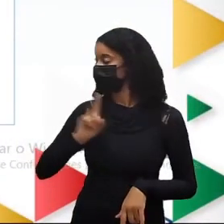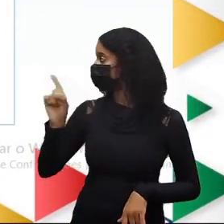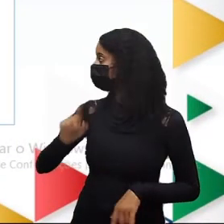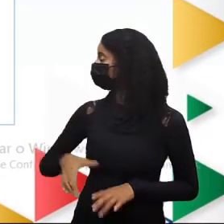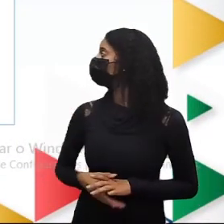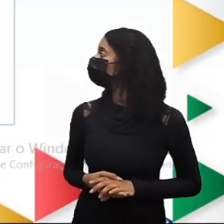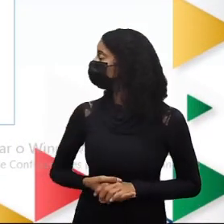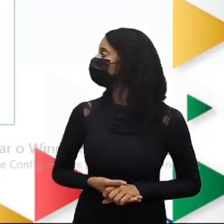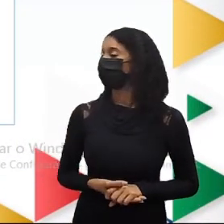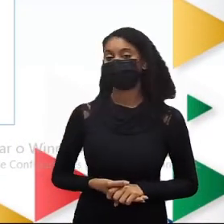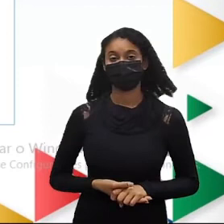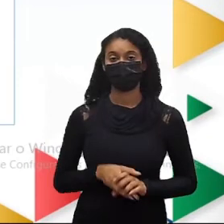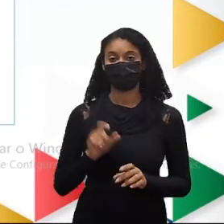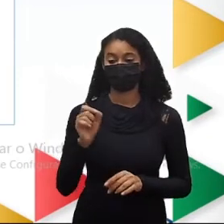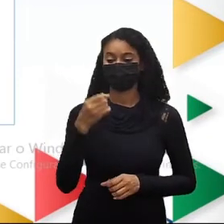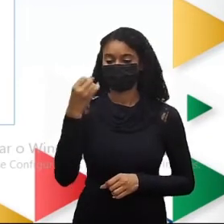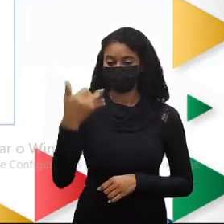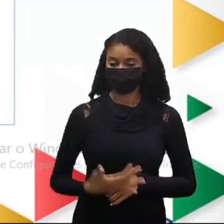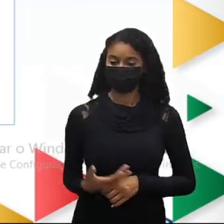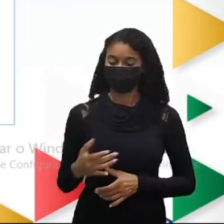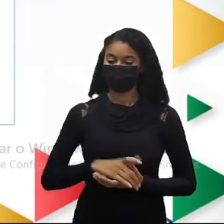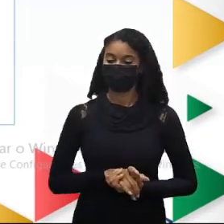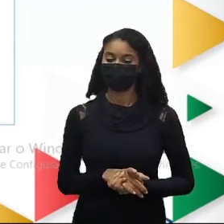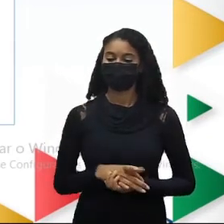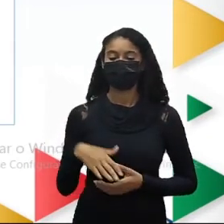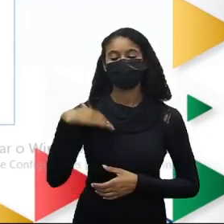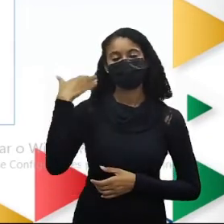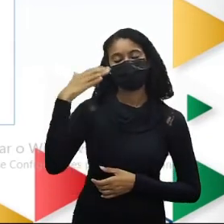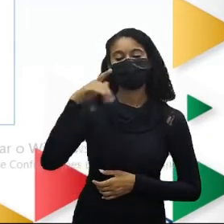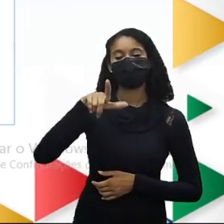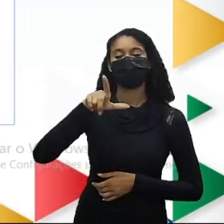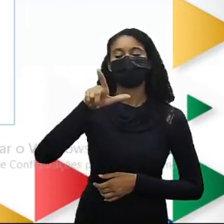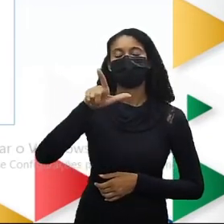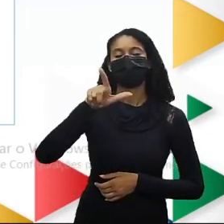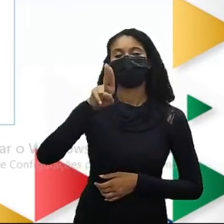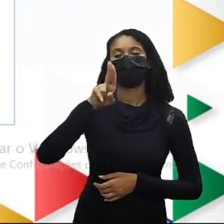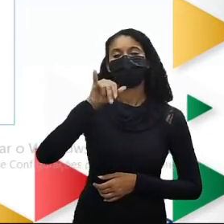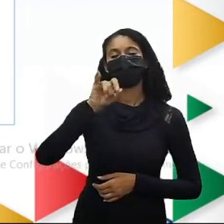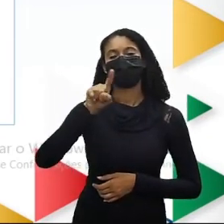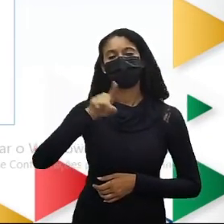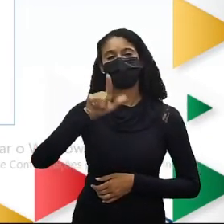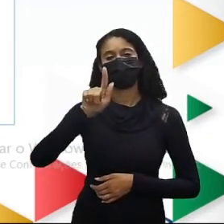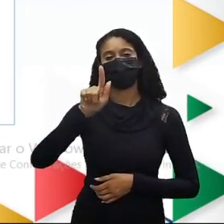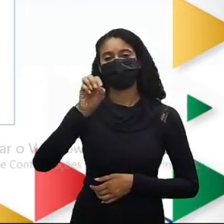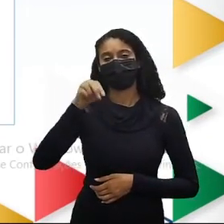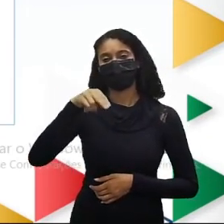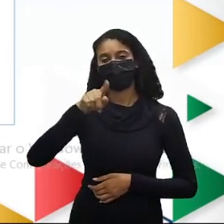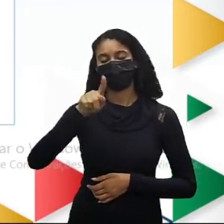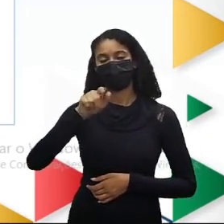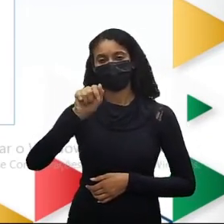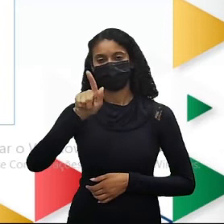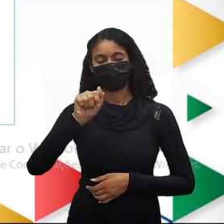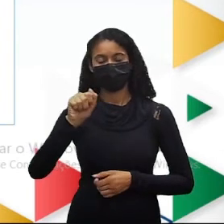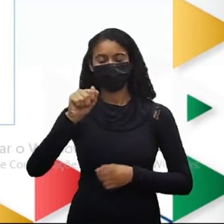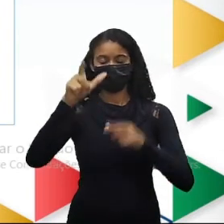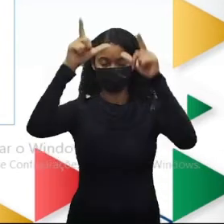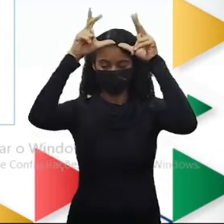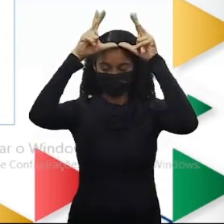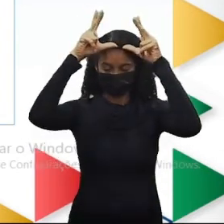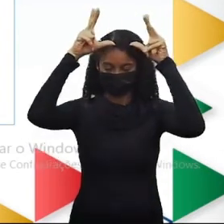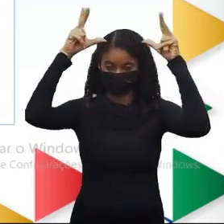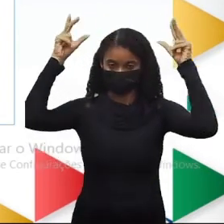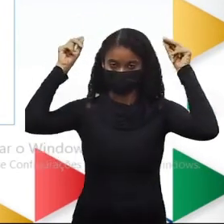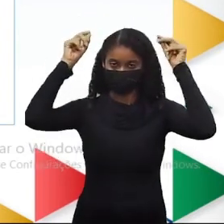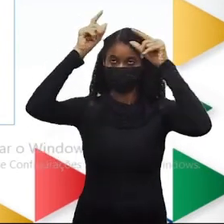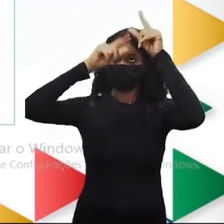temos aqui, olha aí como eu falei a vocês, a música de Luiz Gonzaga. Olha aí justamente Asa